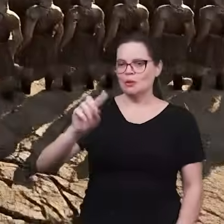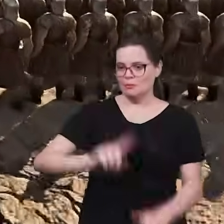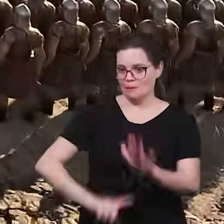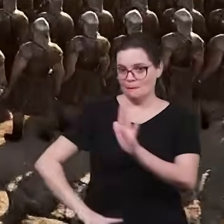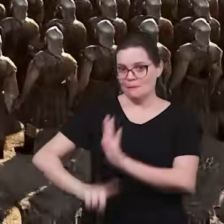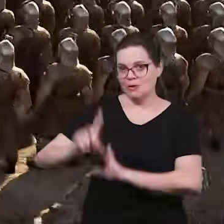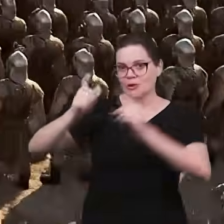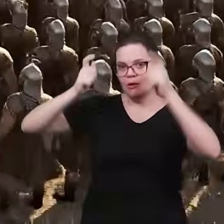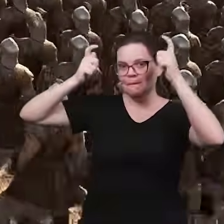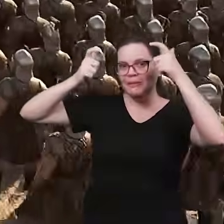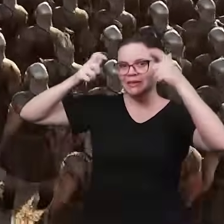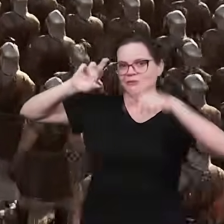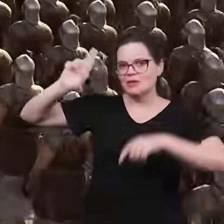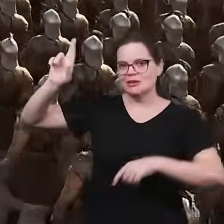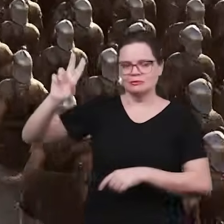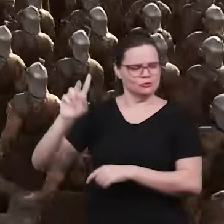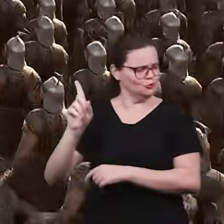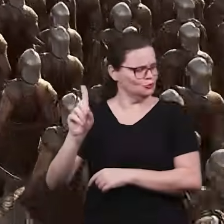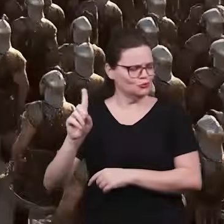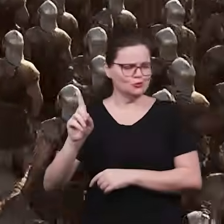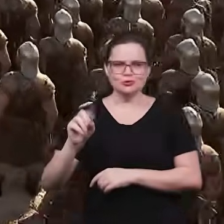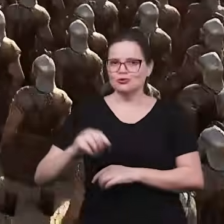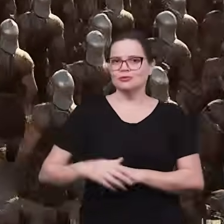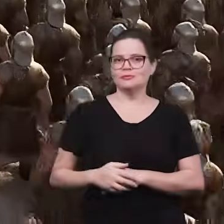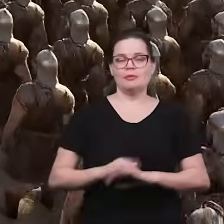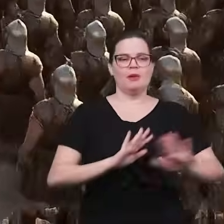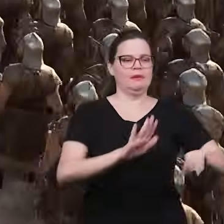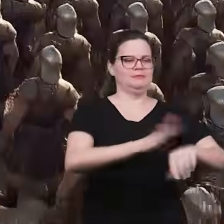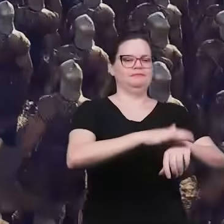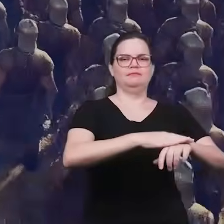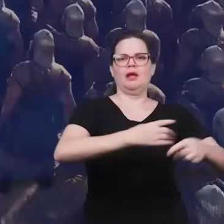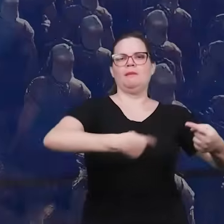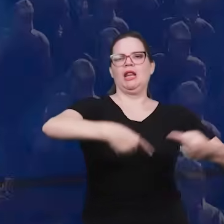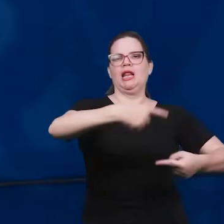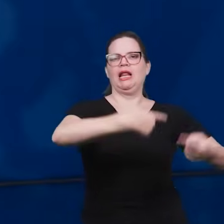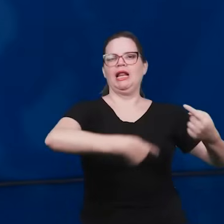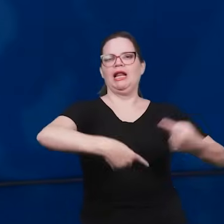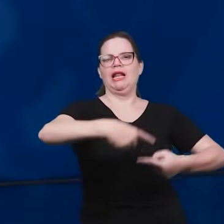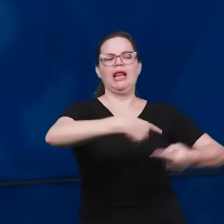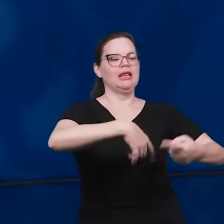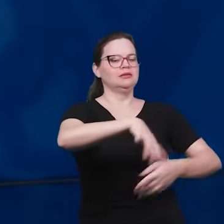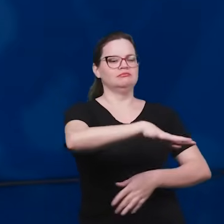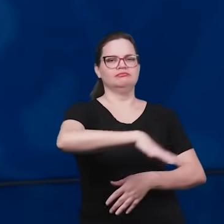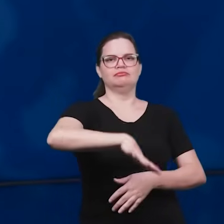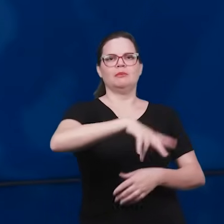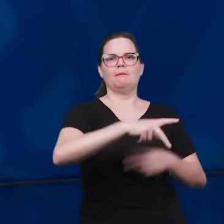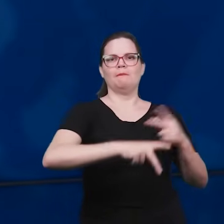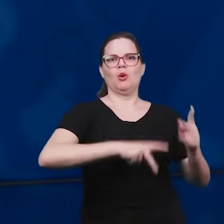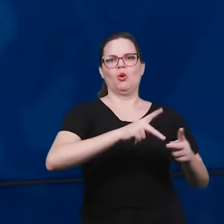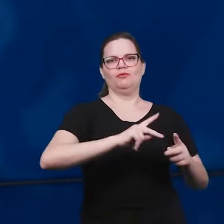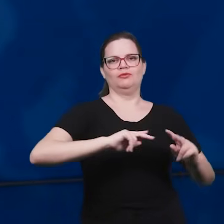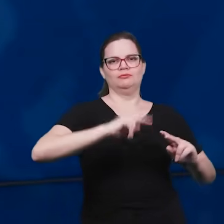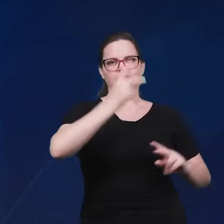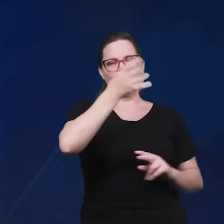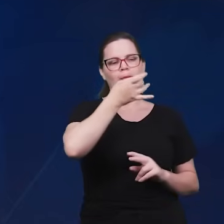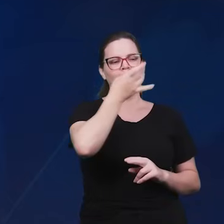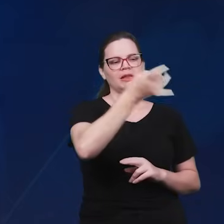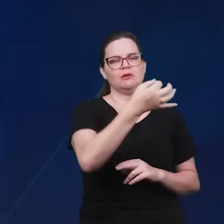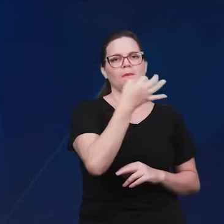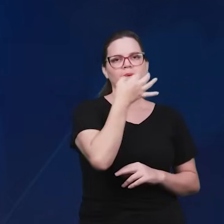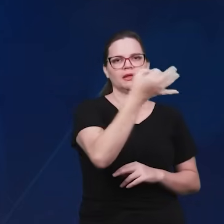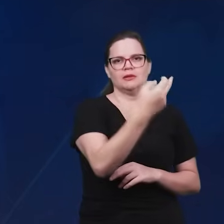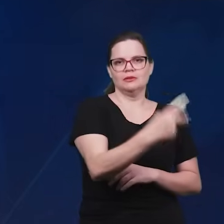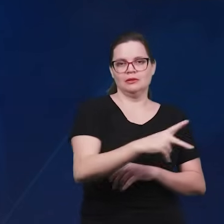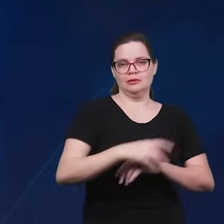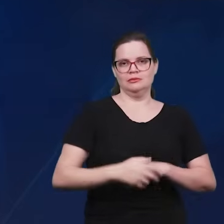príncipe dos exércitos do Senhor, mas sim ela foi consultada aos príncipes de Israel. Eles